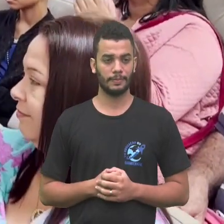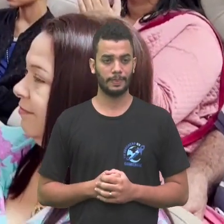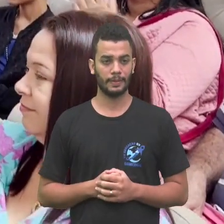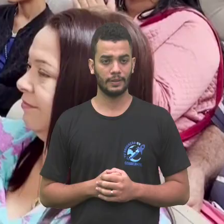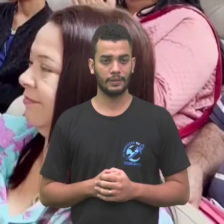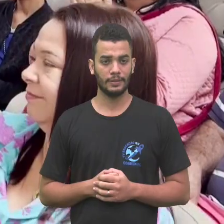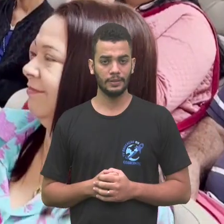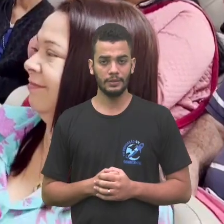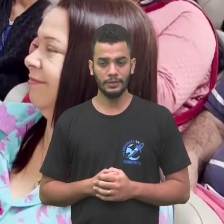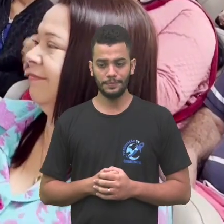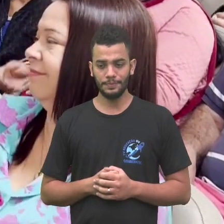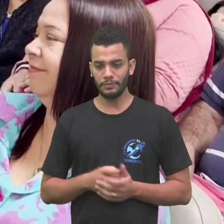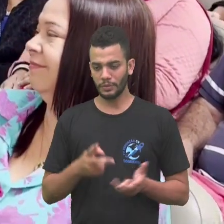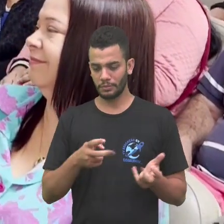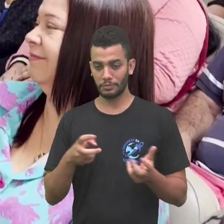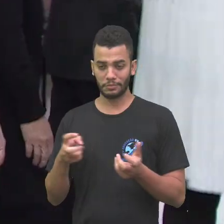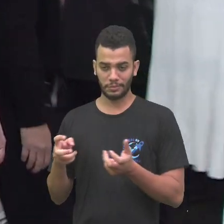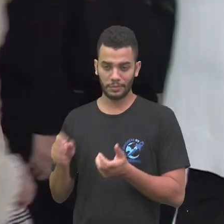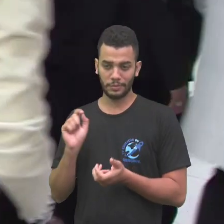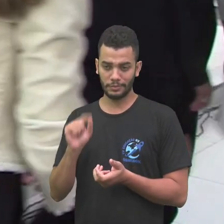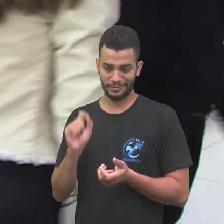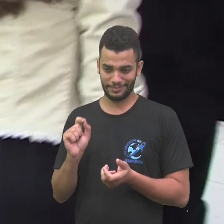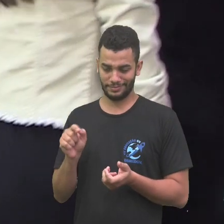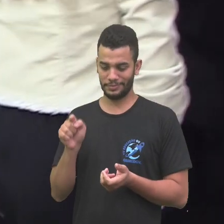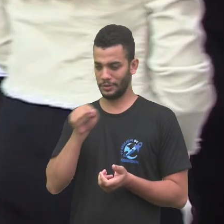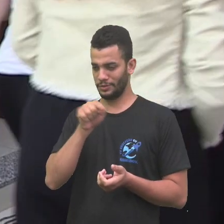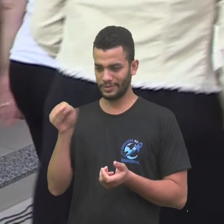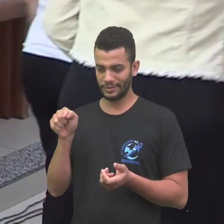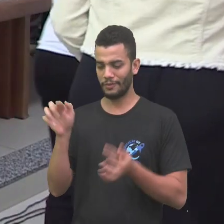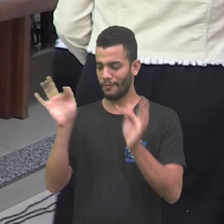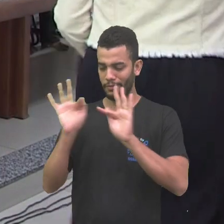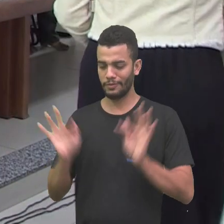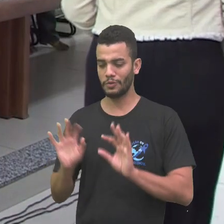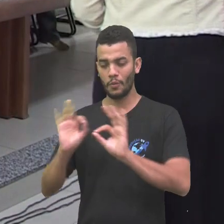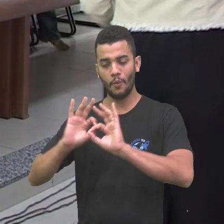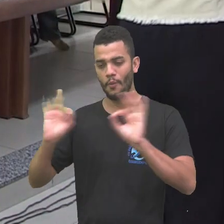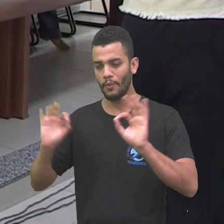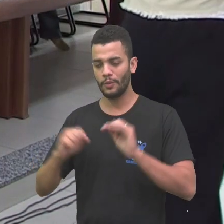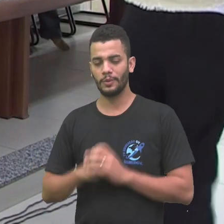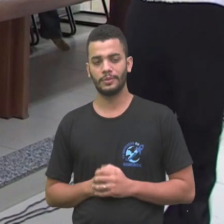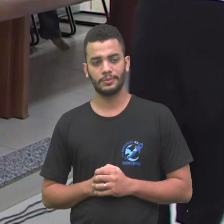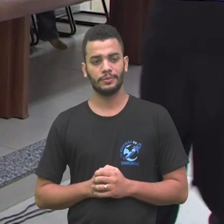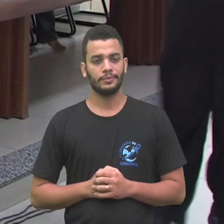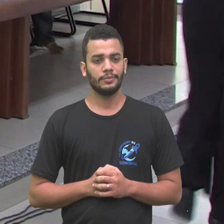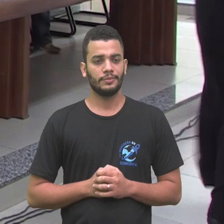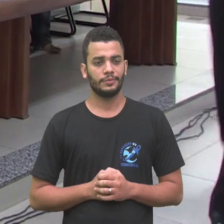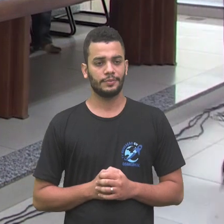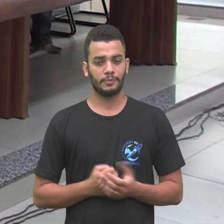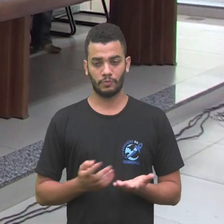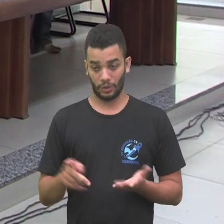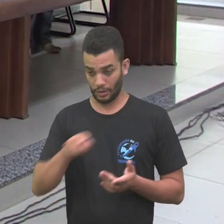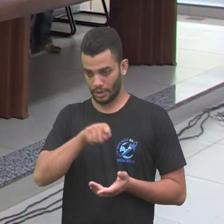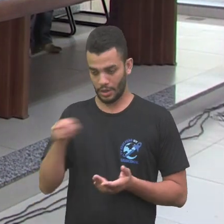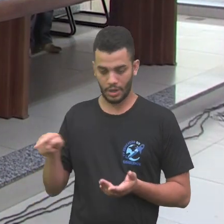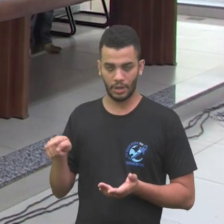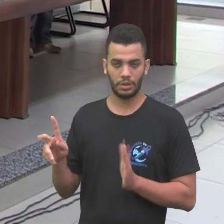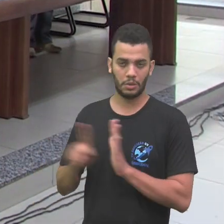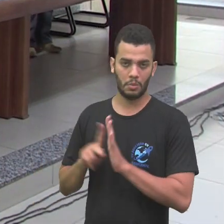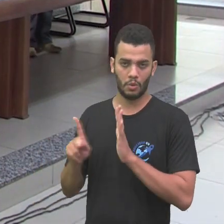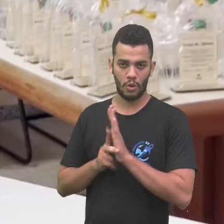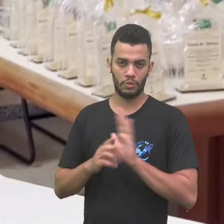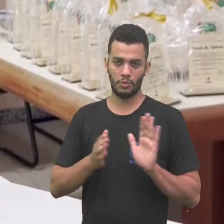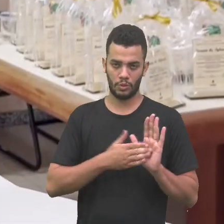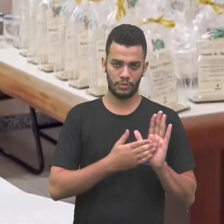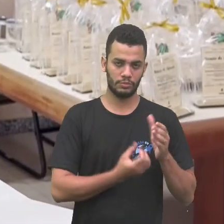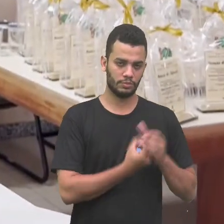chamaria elas de ferrinho de dentista, né, para as responsáveis pelo projeto. Antes de